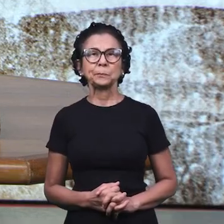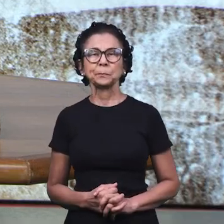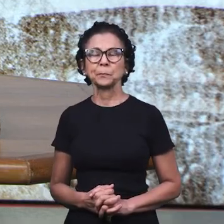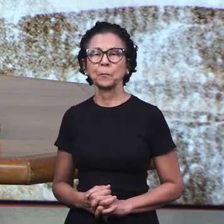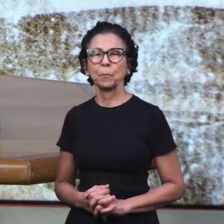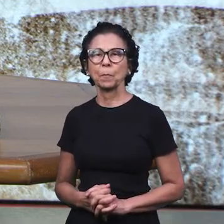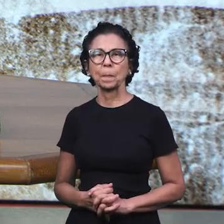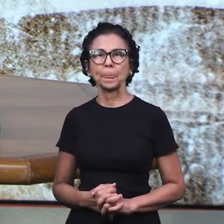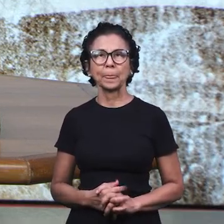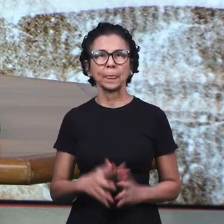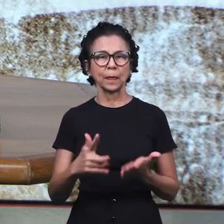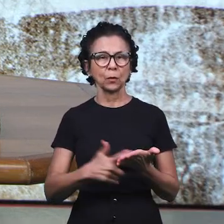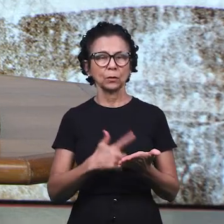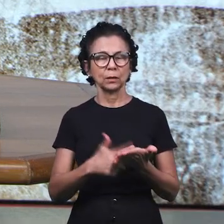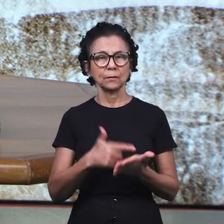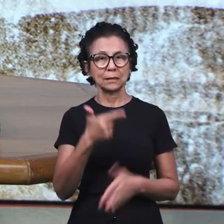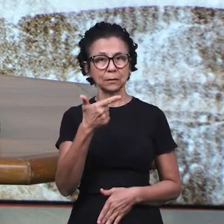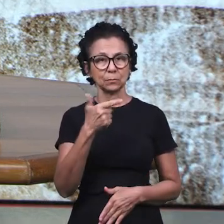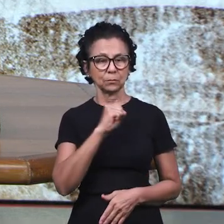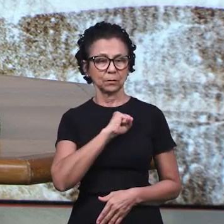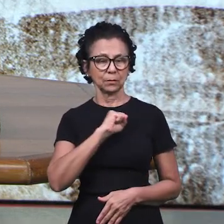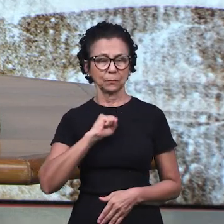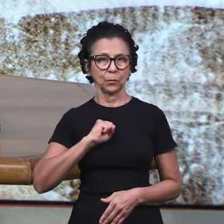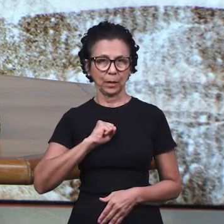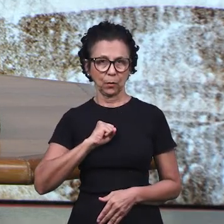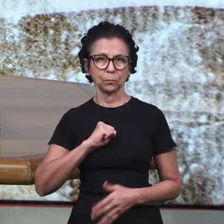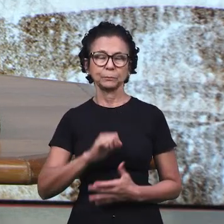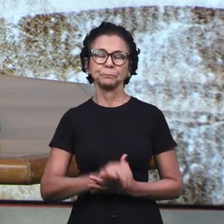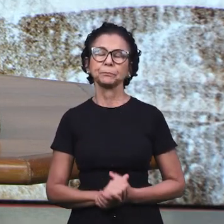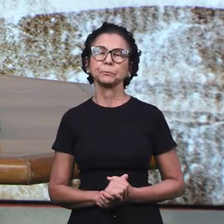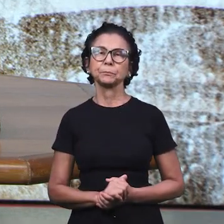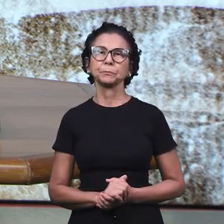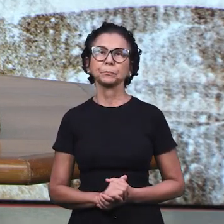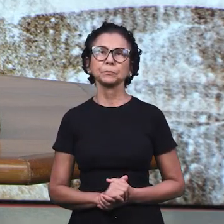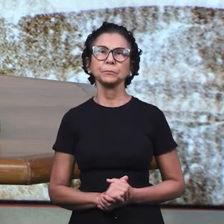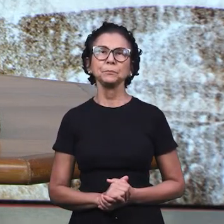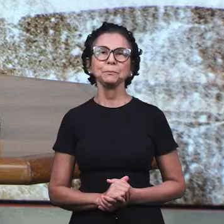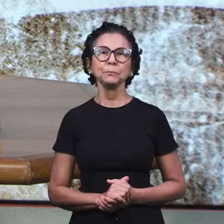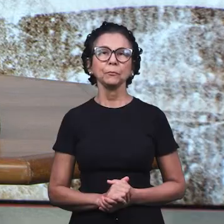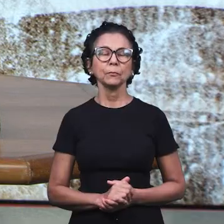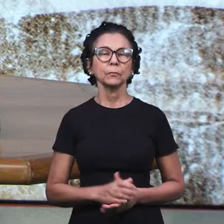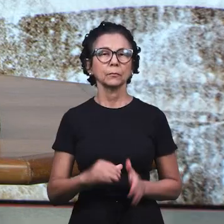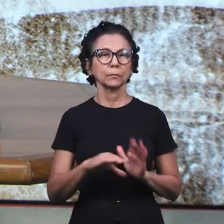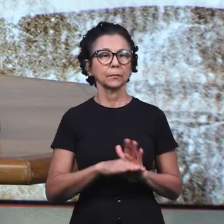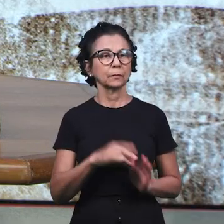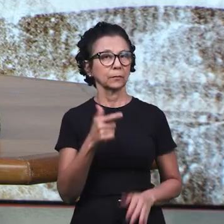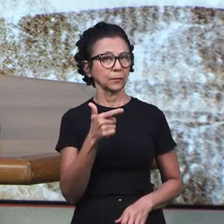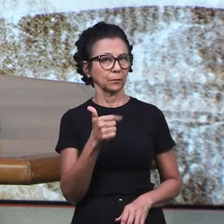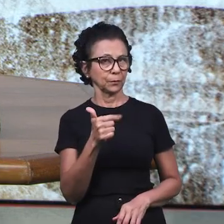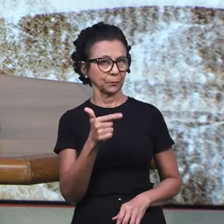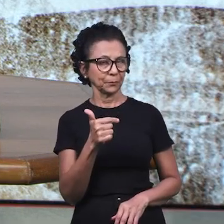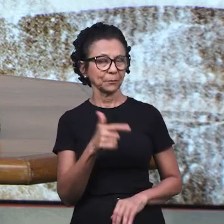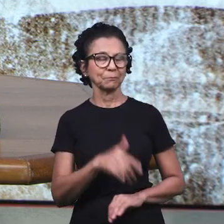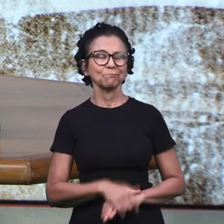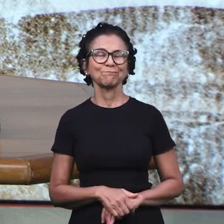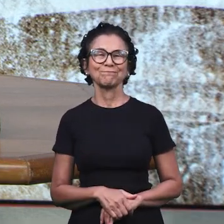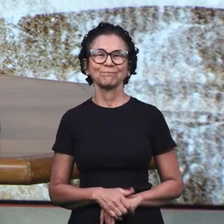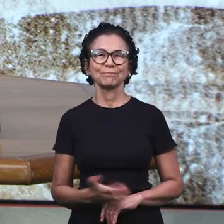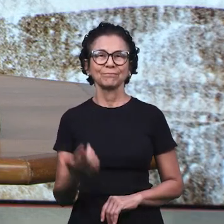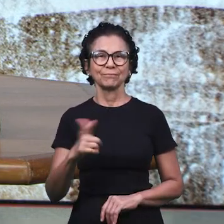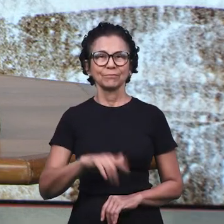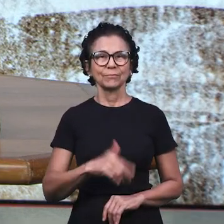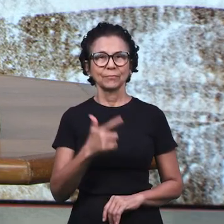estamos no livro de 2 Samuel. 2 Samuel, e hoje nós vamos ler o capítulo 12.